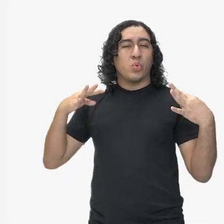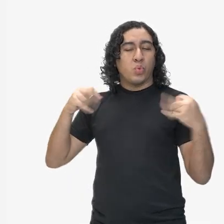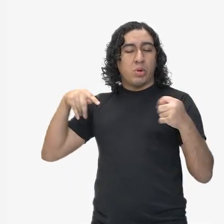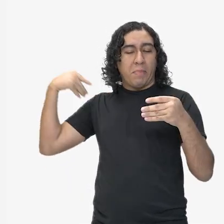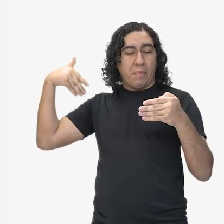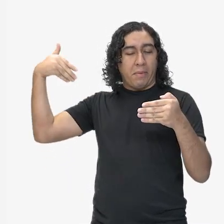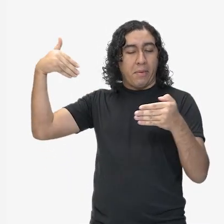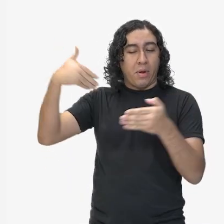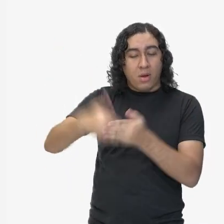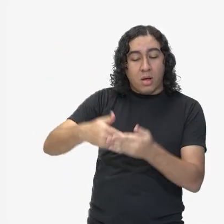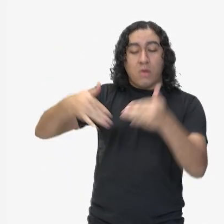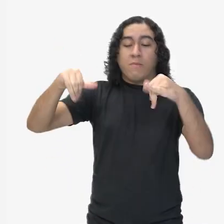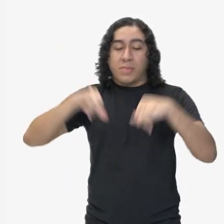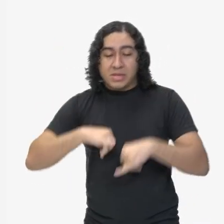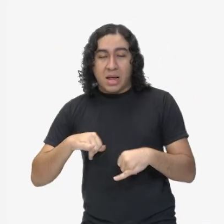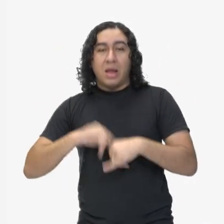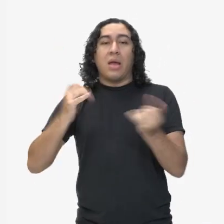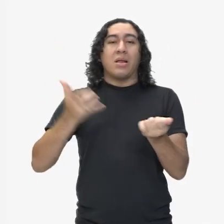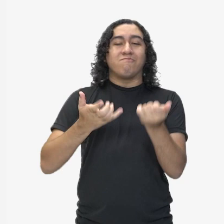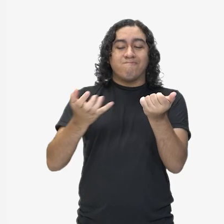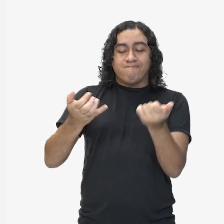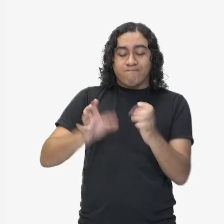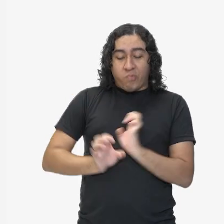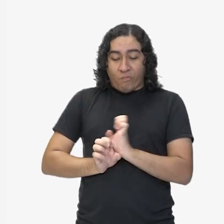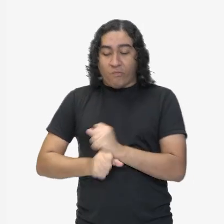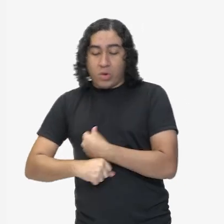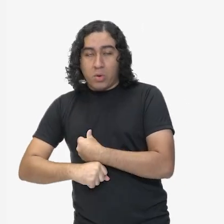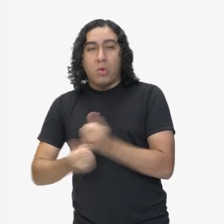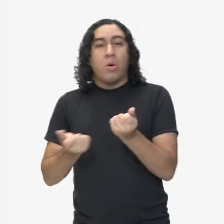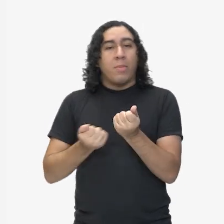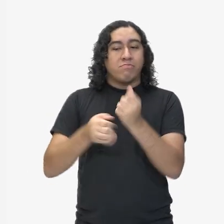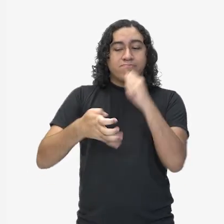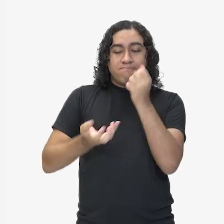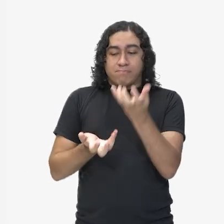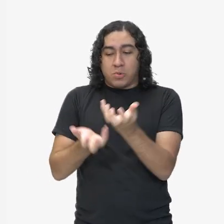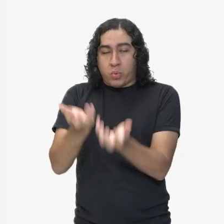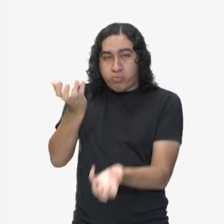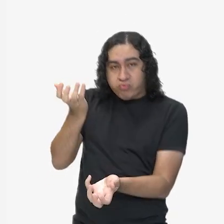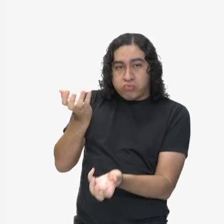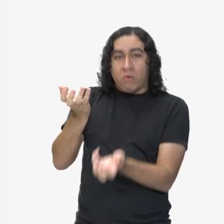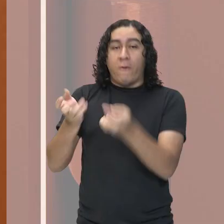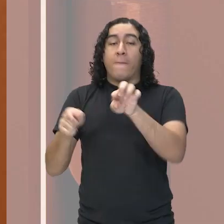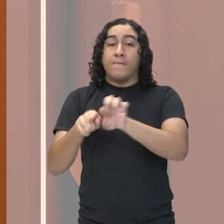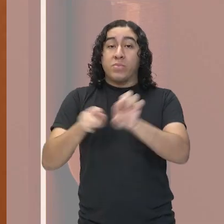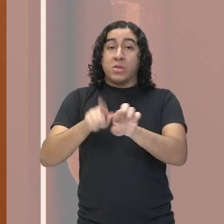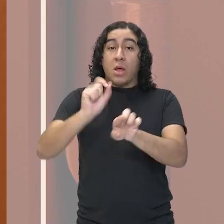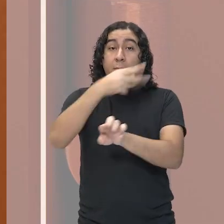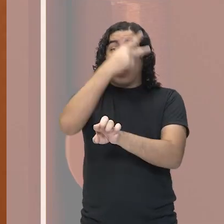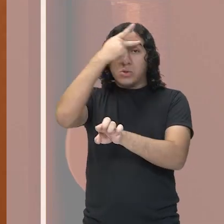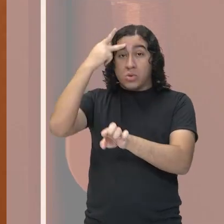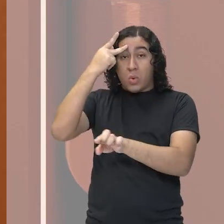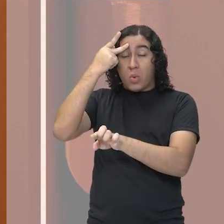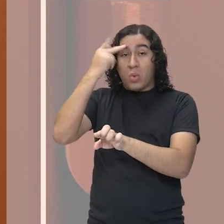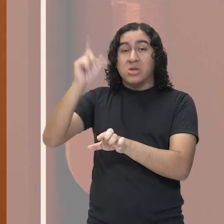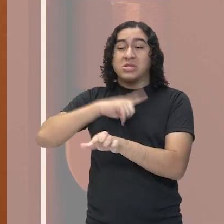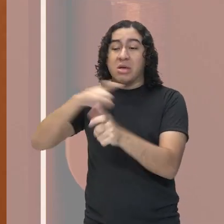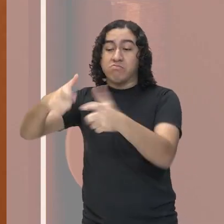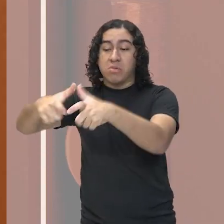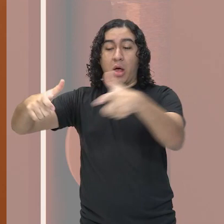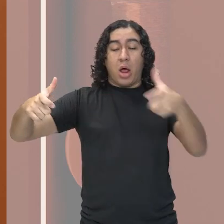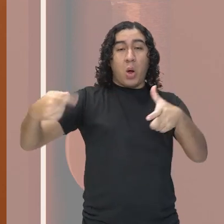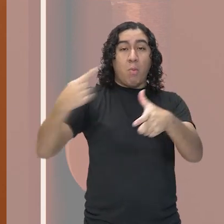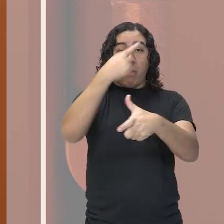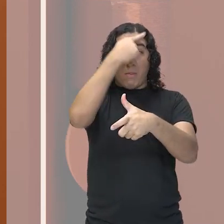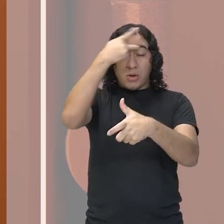e de desigualdade e a apropriação da terra na mão de poucas pessoas fazia com que